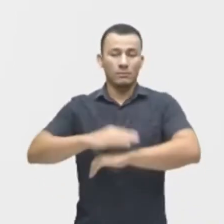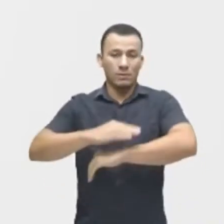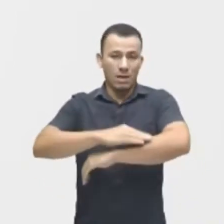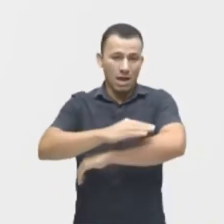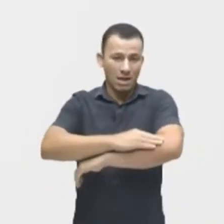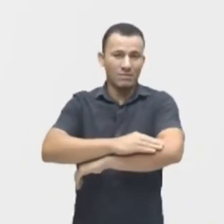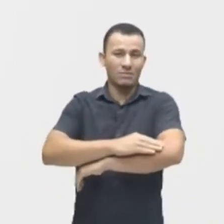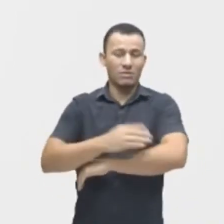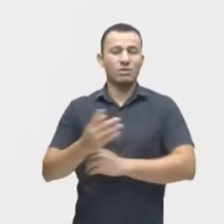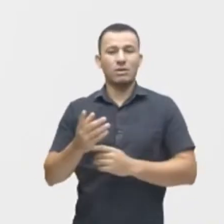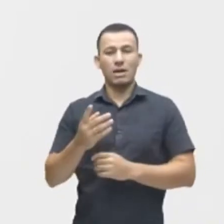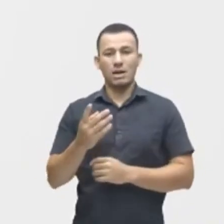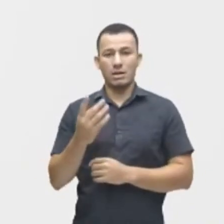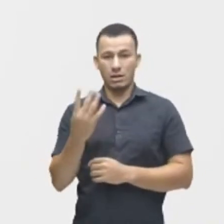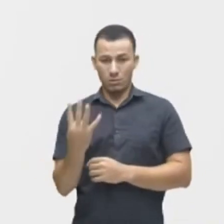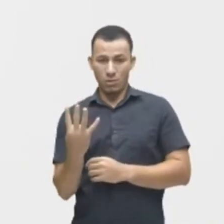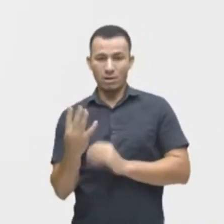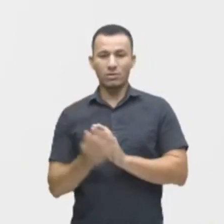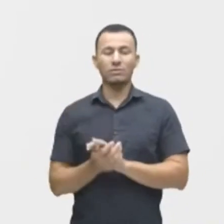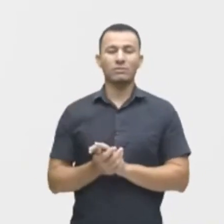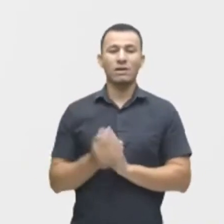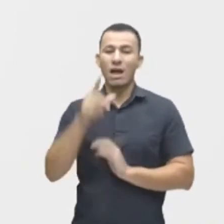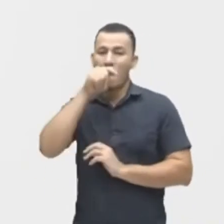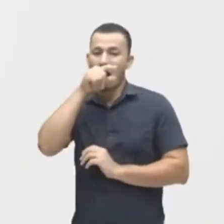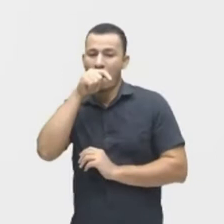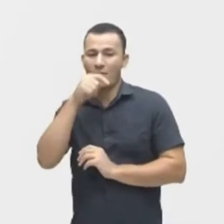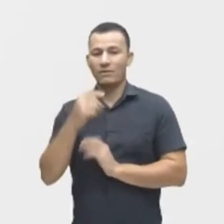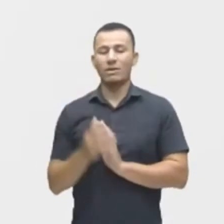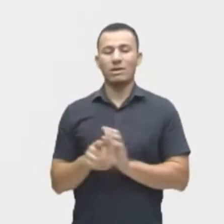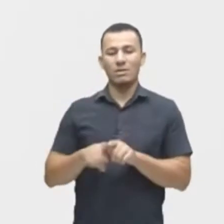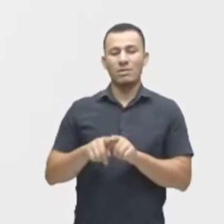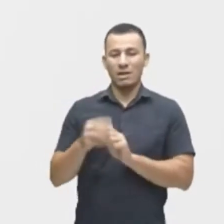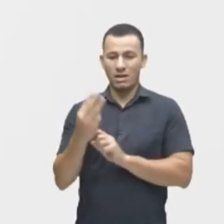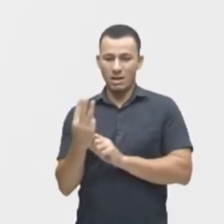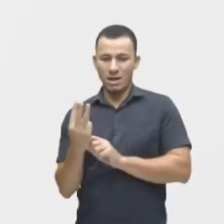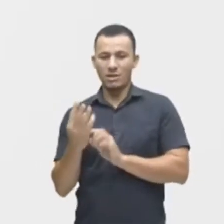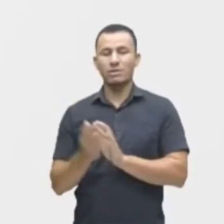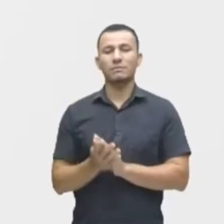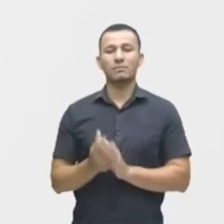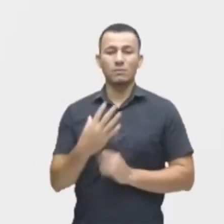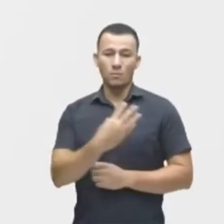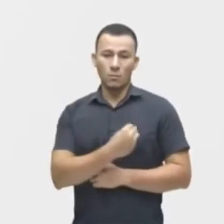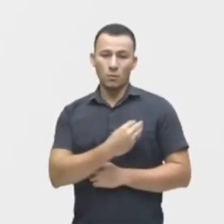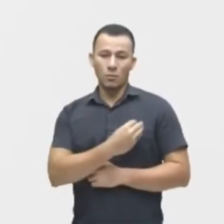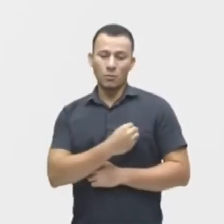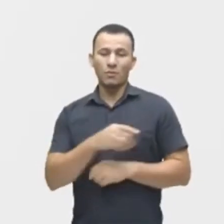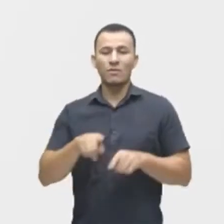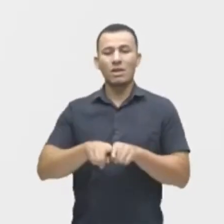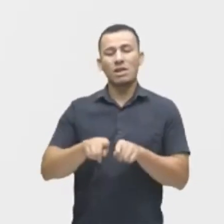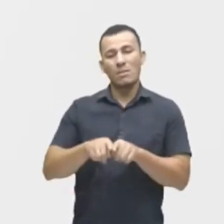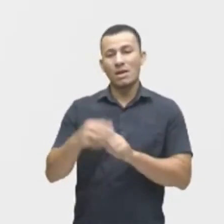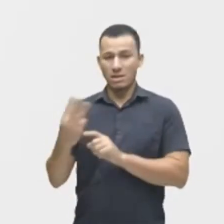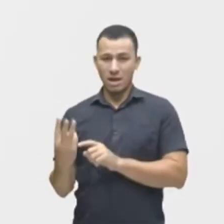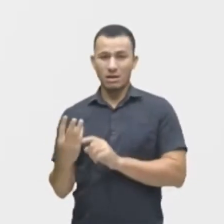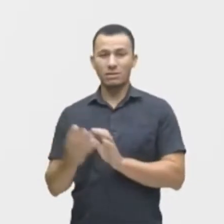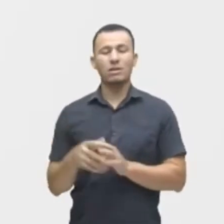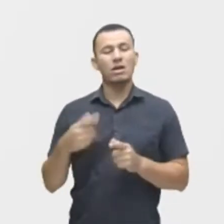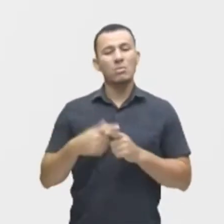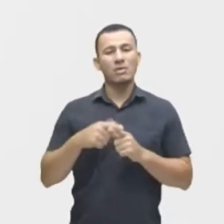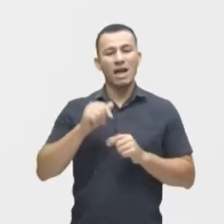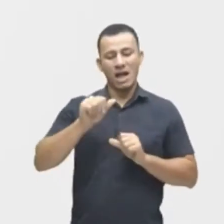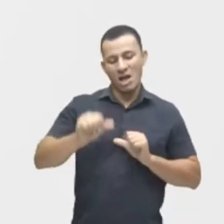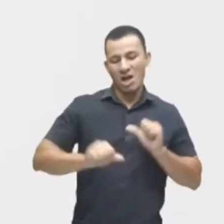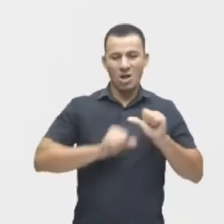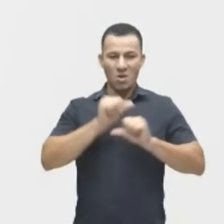4 cavidades. Tudo bem? Os peixes são os únicos que têm 2 cavidades, porque é uma troca gasosa